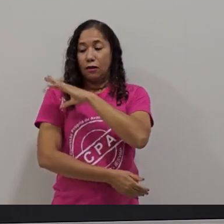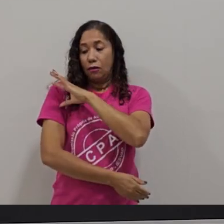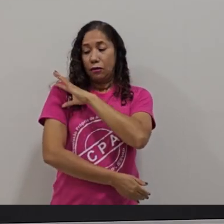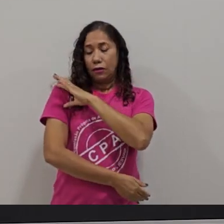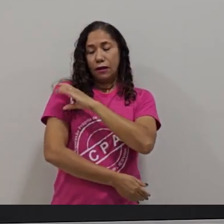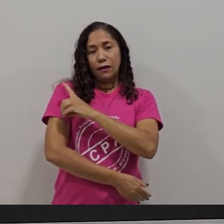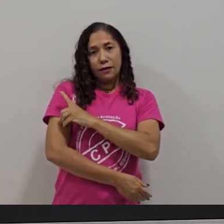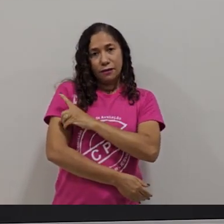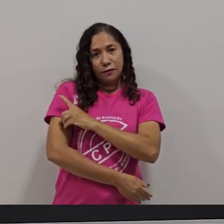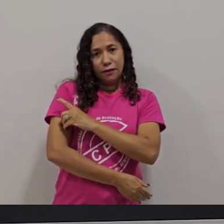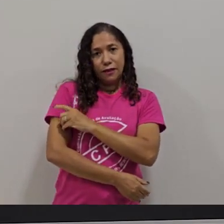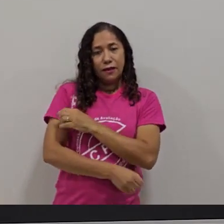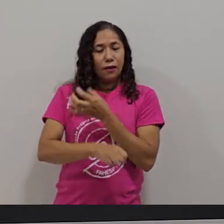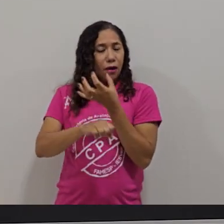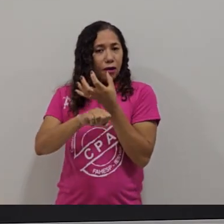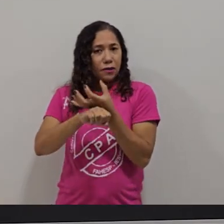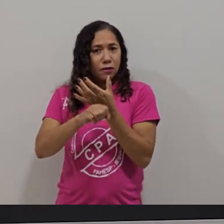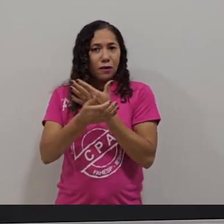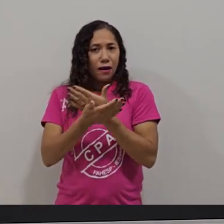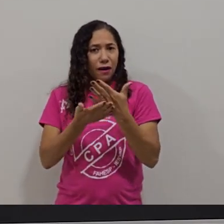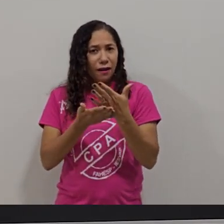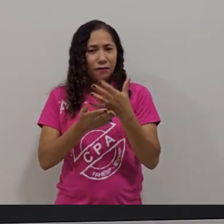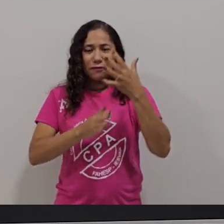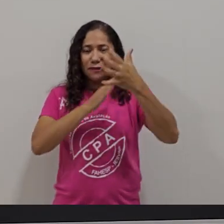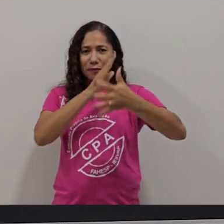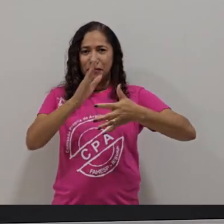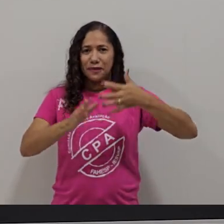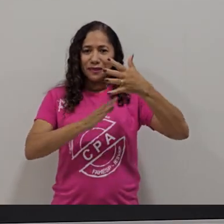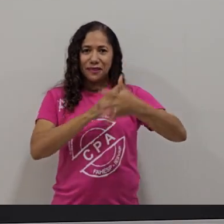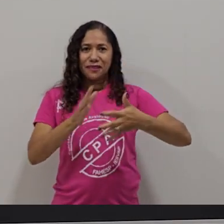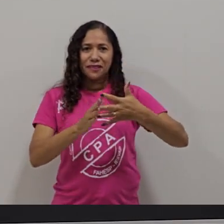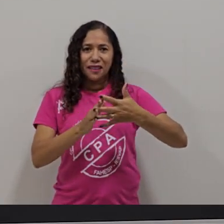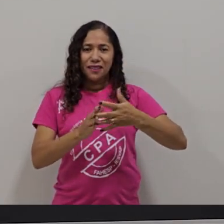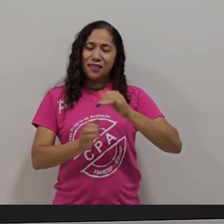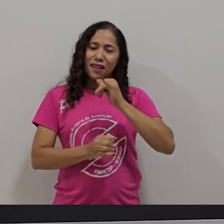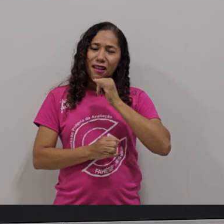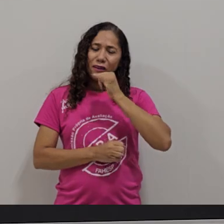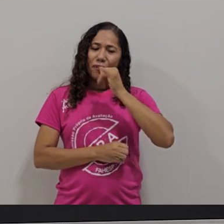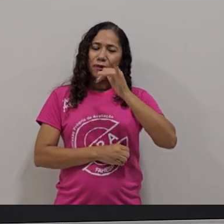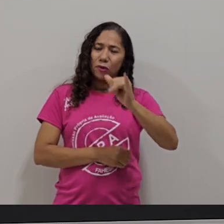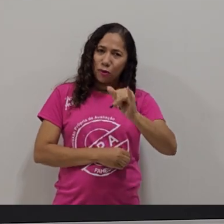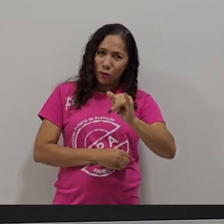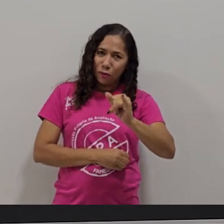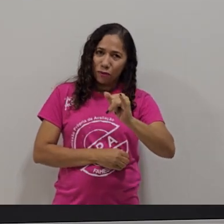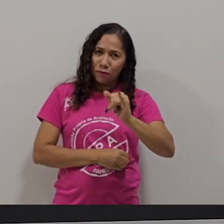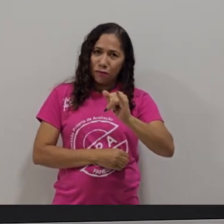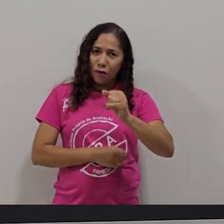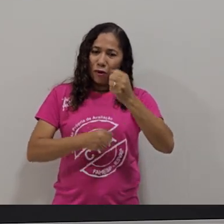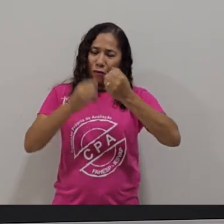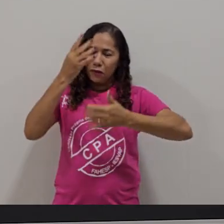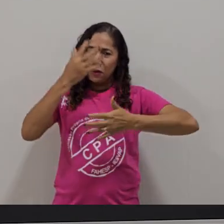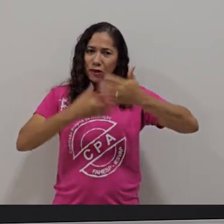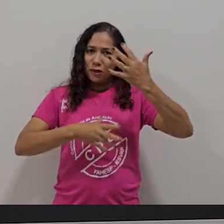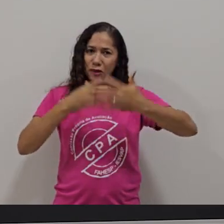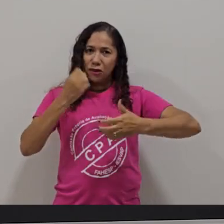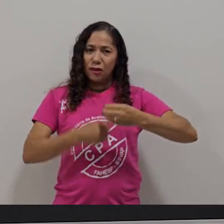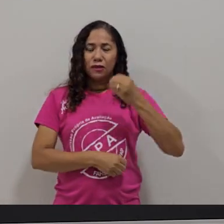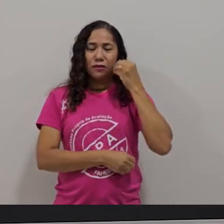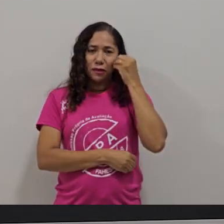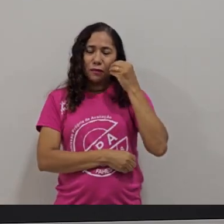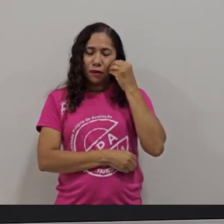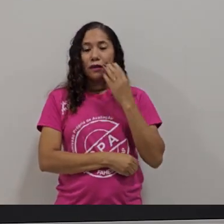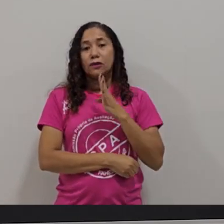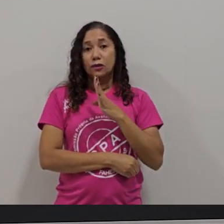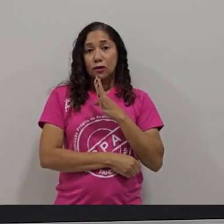Clecivânia foi dar aula pra gente a primeira vez, ela contou um caso pra gente que mexeu muito com a gente, e a gente teve a oportunidade